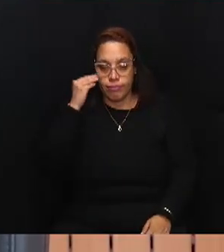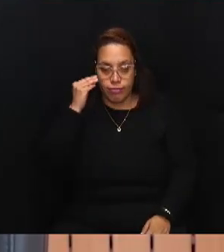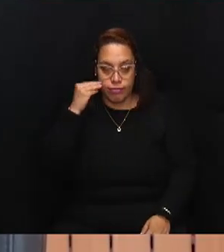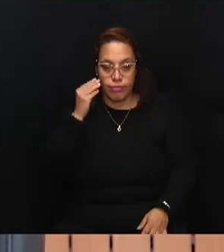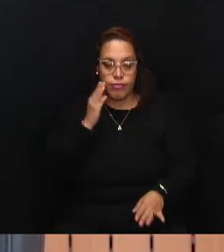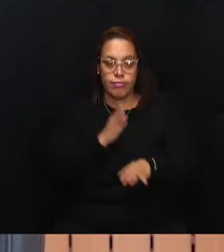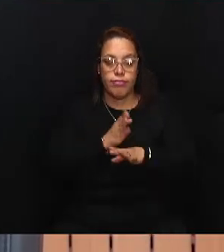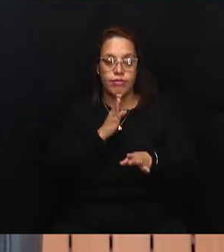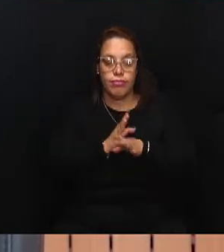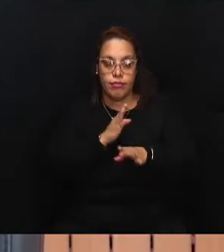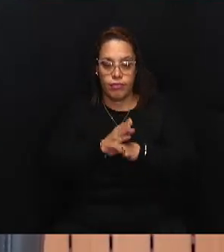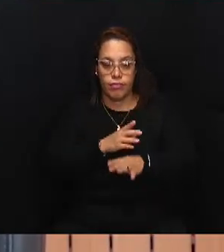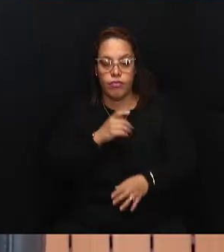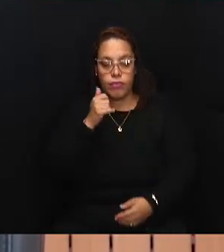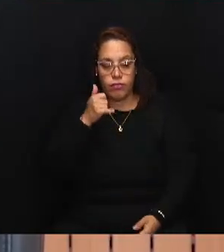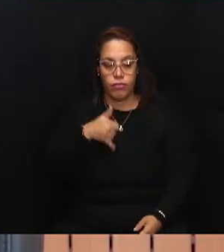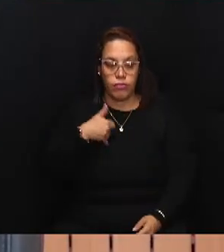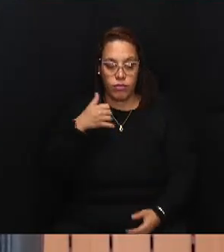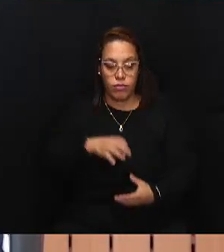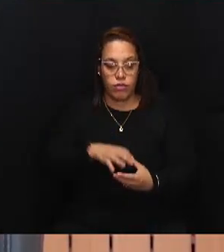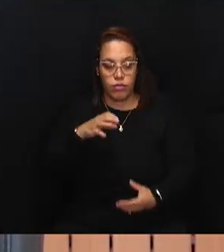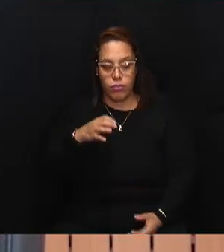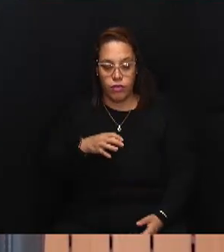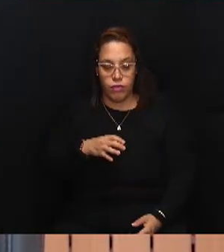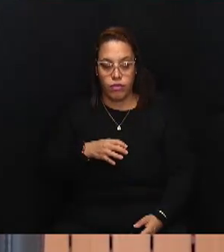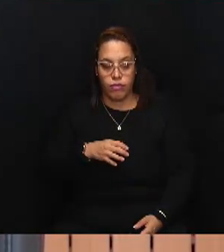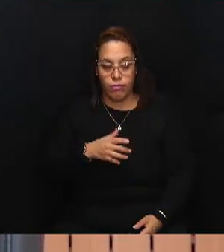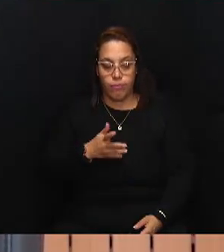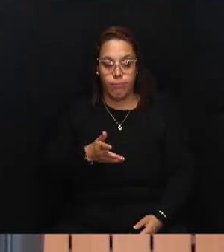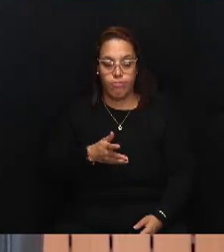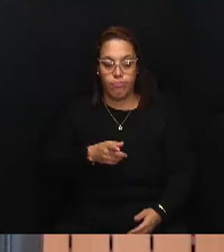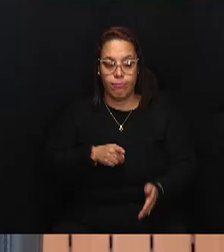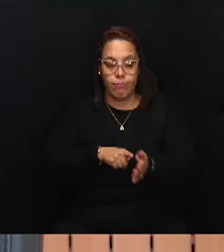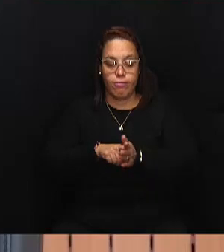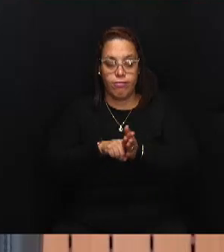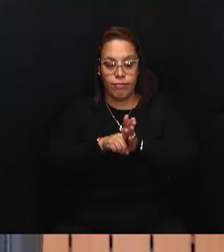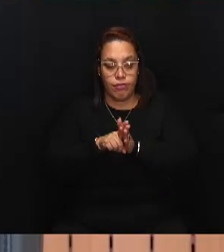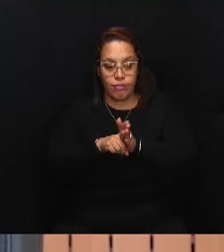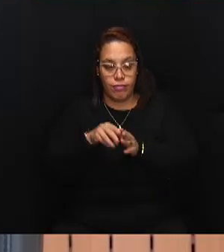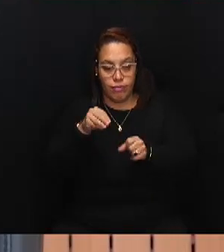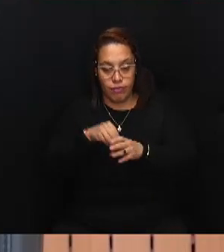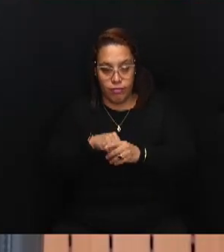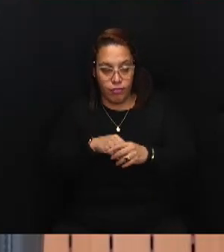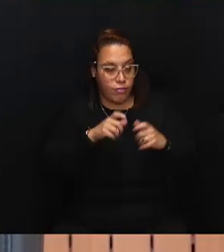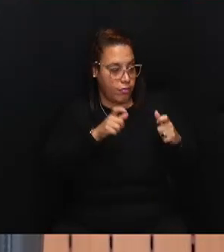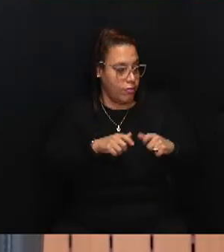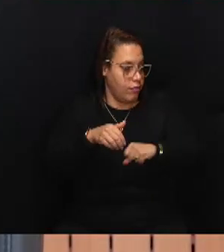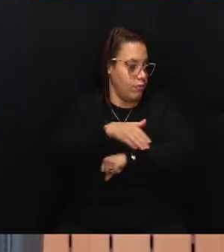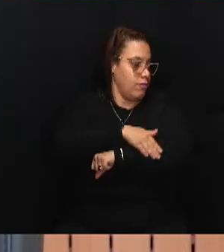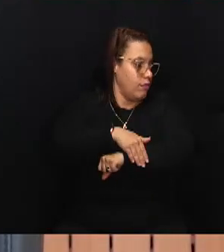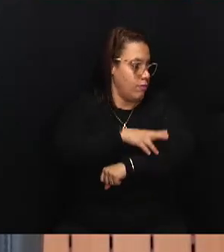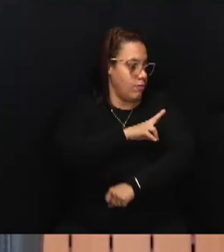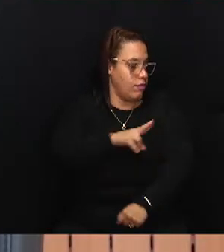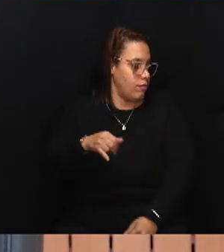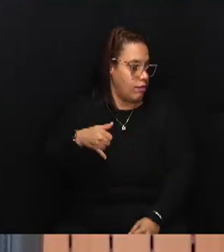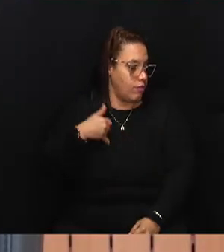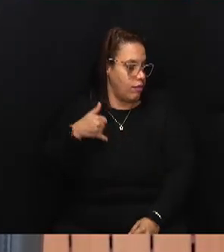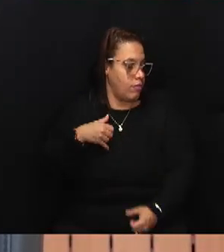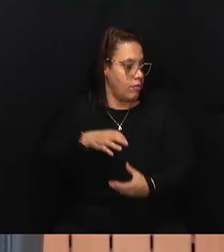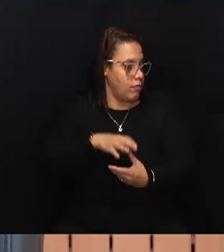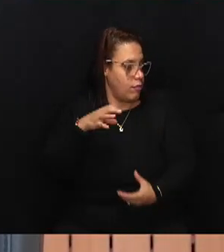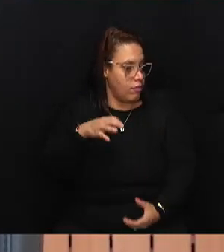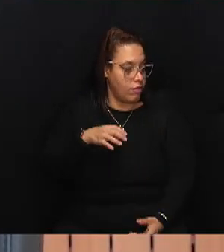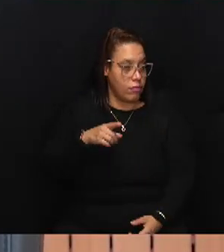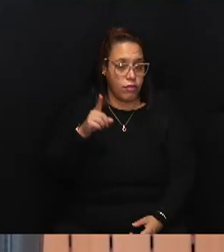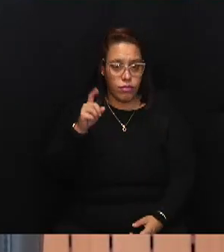localizar o idoso. Então a gente faz quase praticamente uma investigação dentro desse GT. Localizando o endereço, nome do idoso. Nome do idoso.